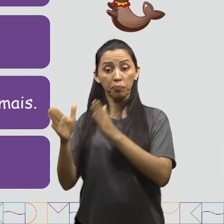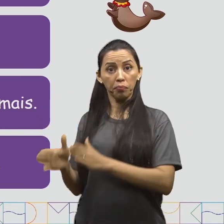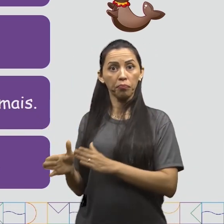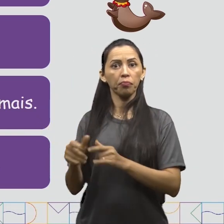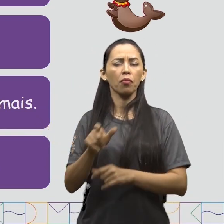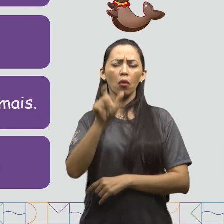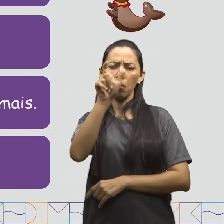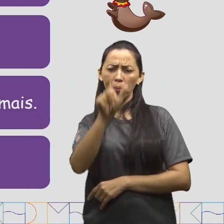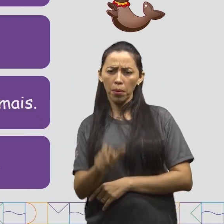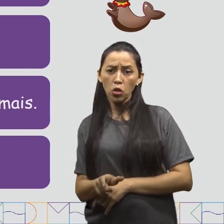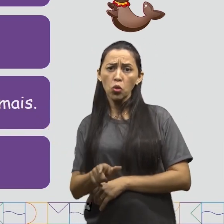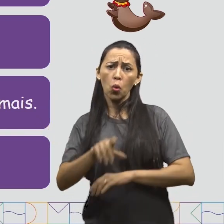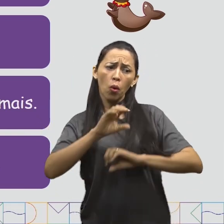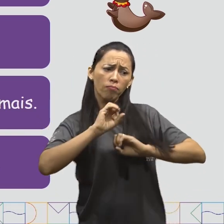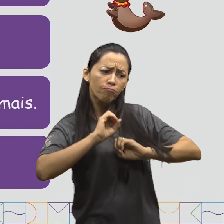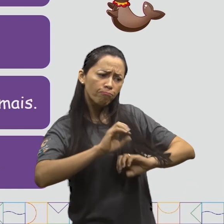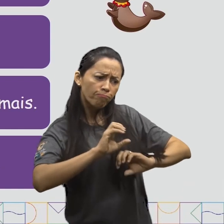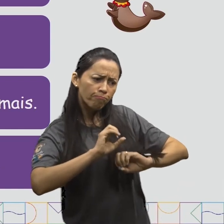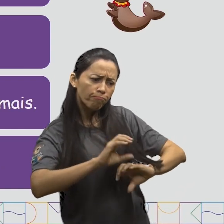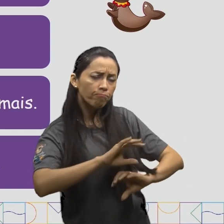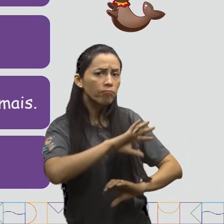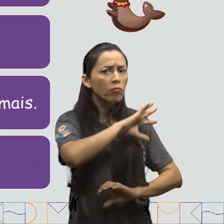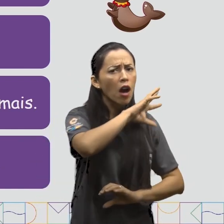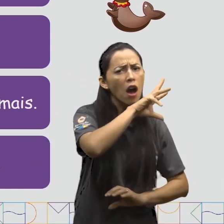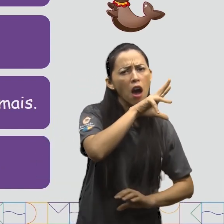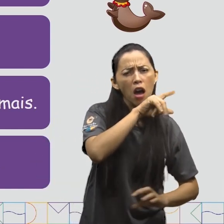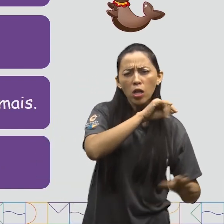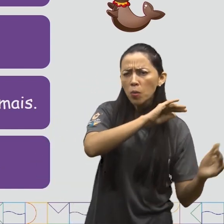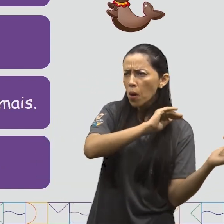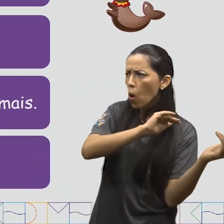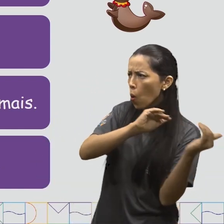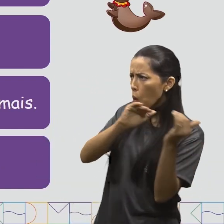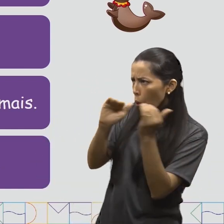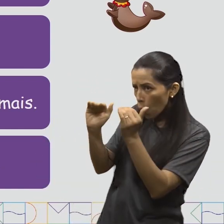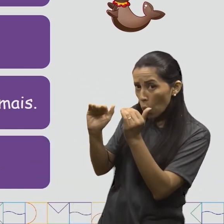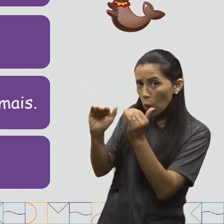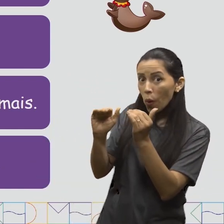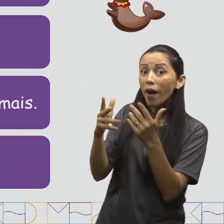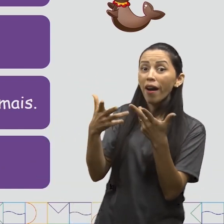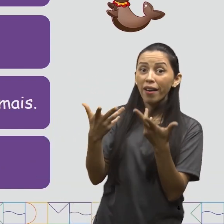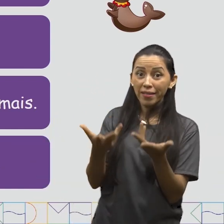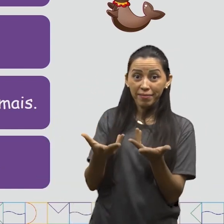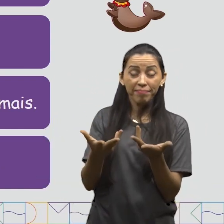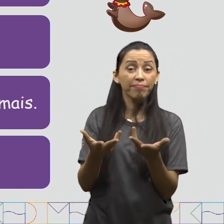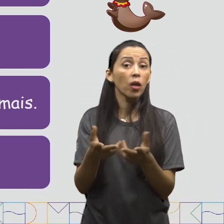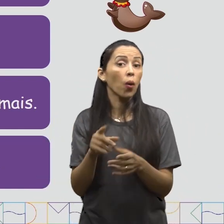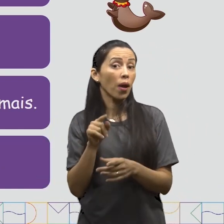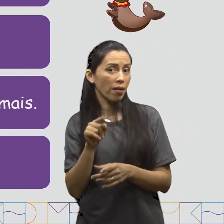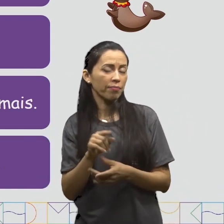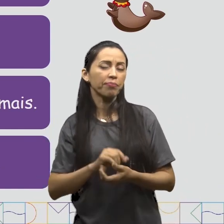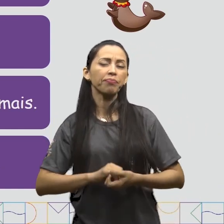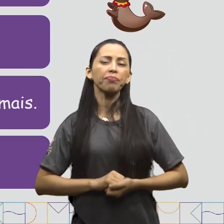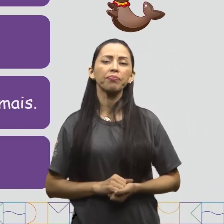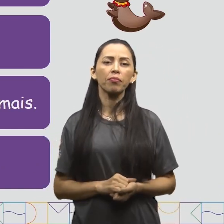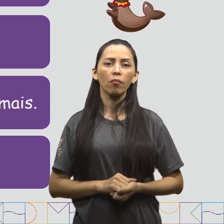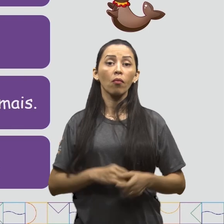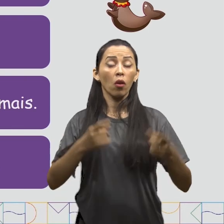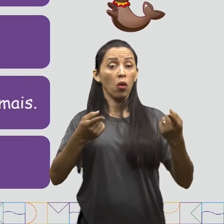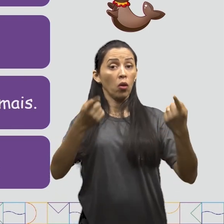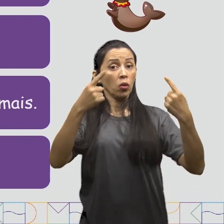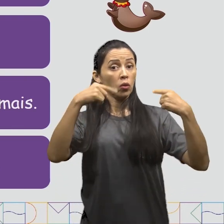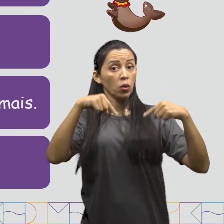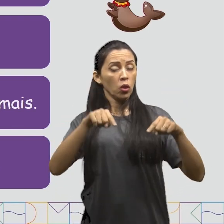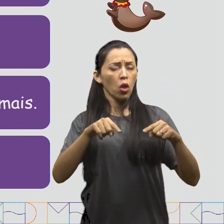Domadores. Domadores, é isso mesmo! Domadores são os domesticadores, geralmente de